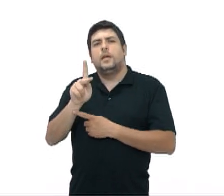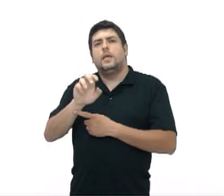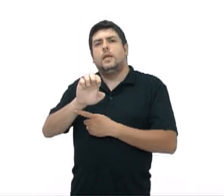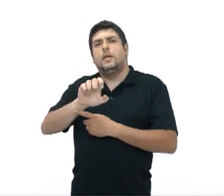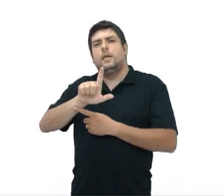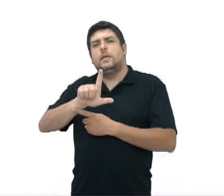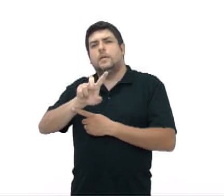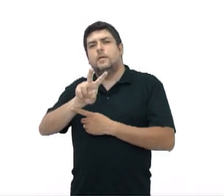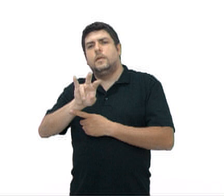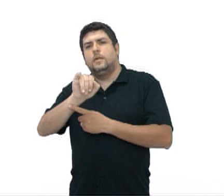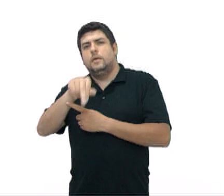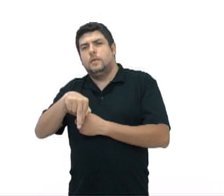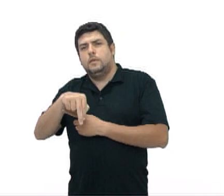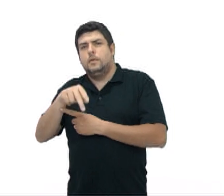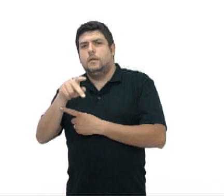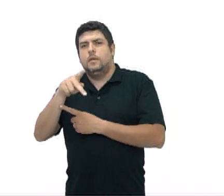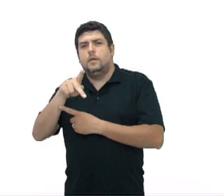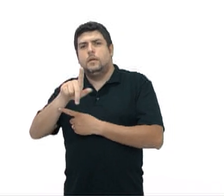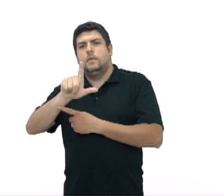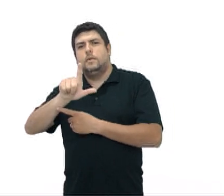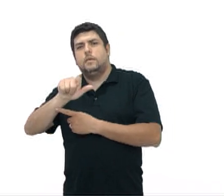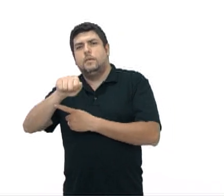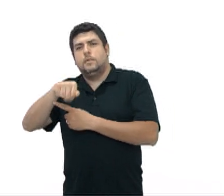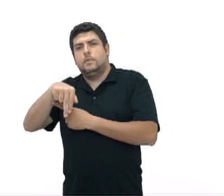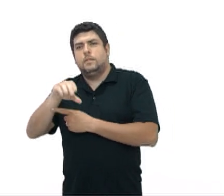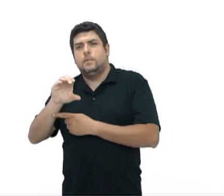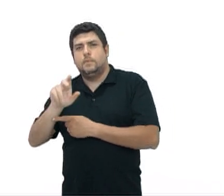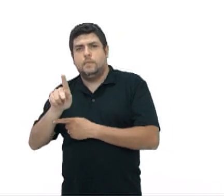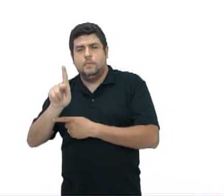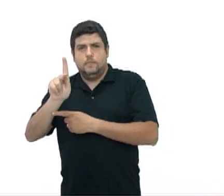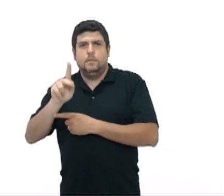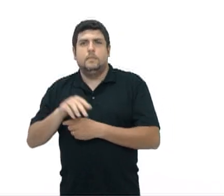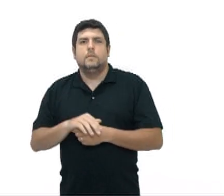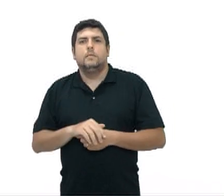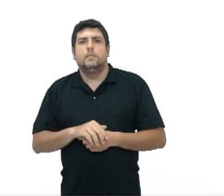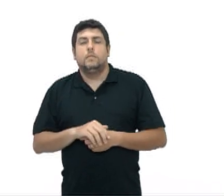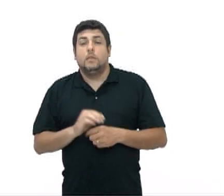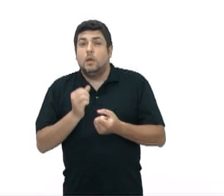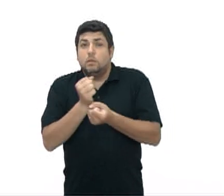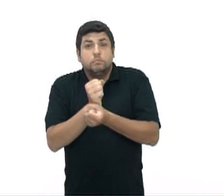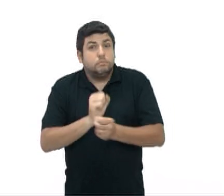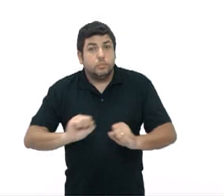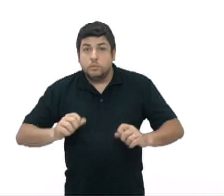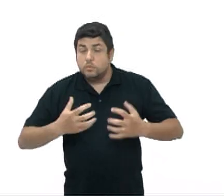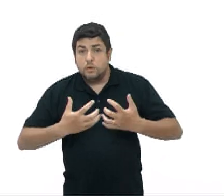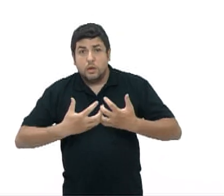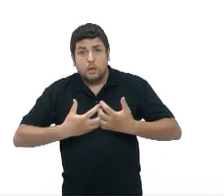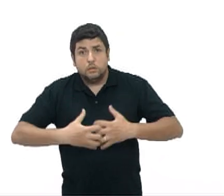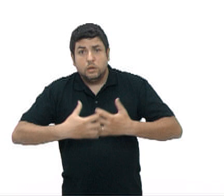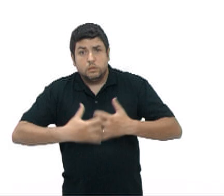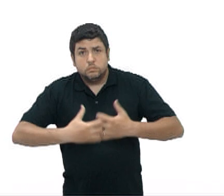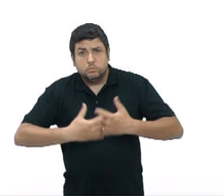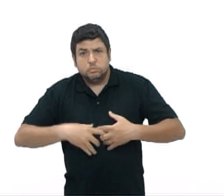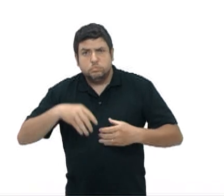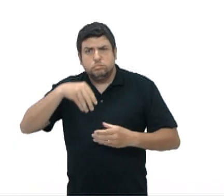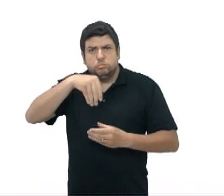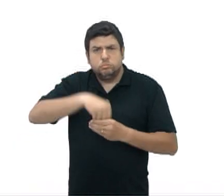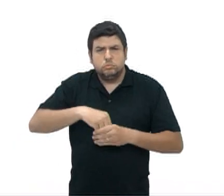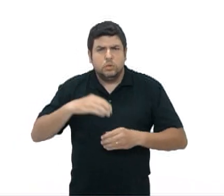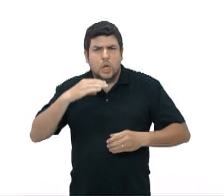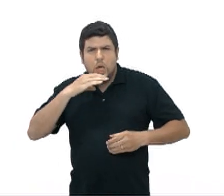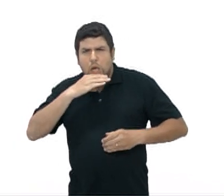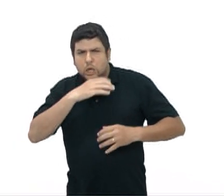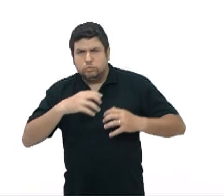É impossível a construção de uma máquina que, operando em um ciclo termodinâmico,